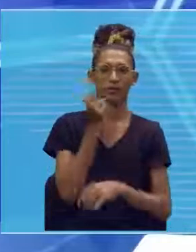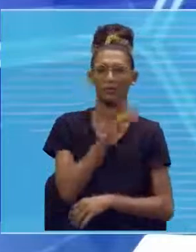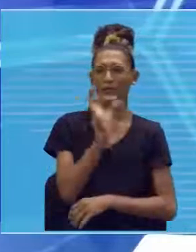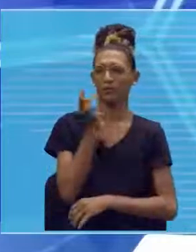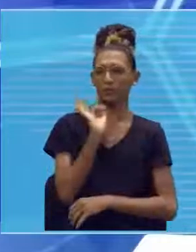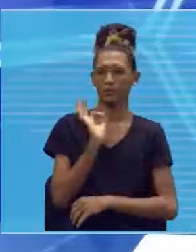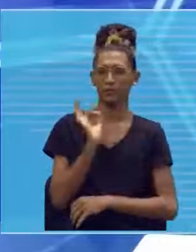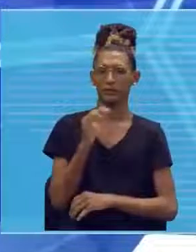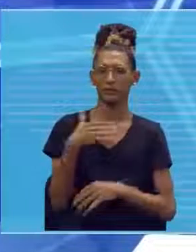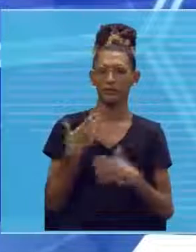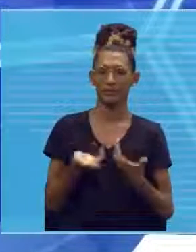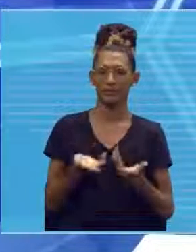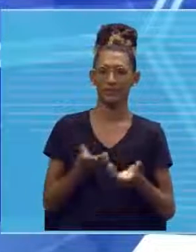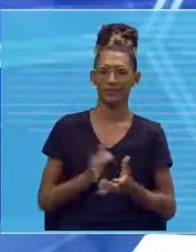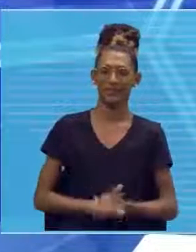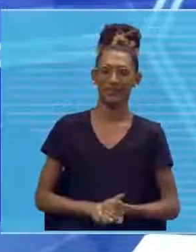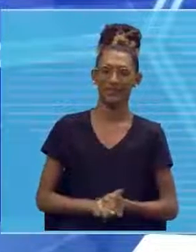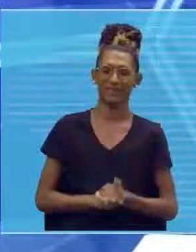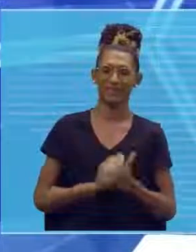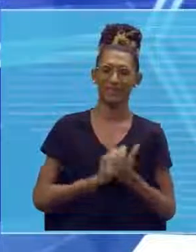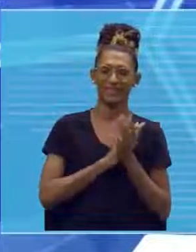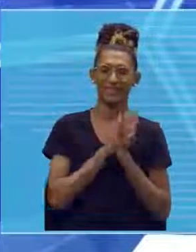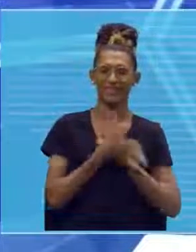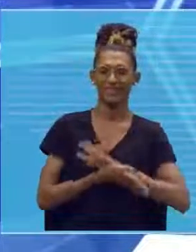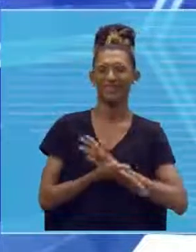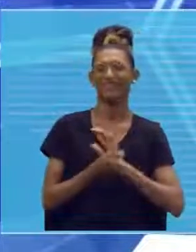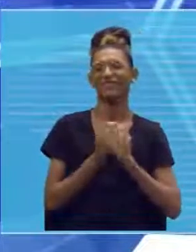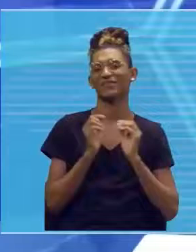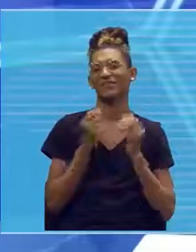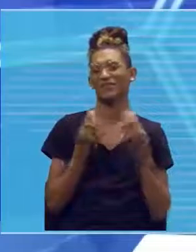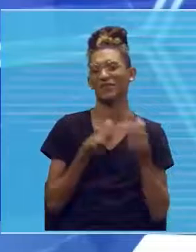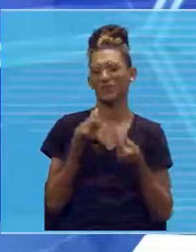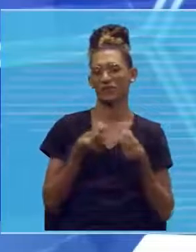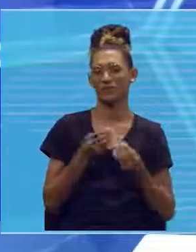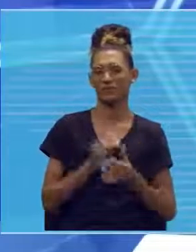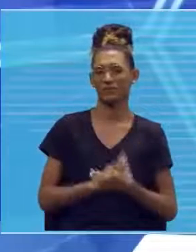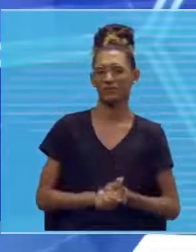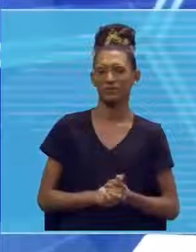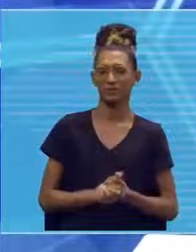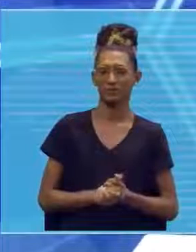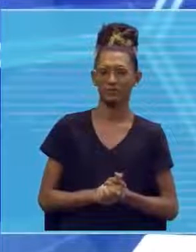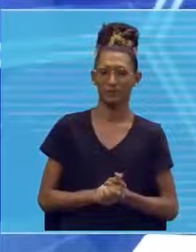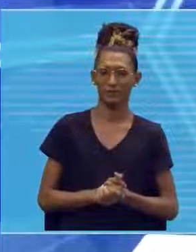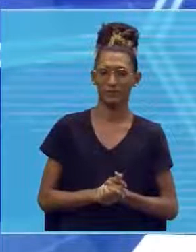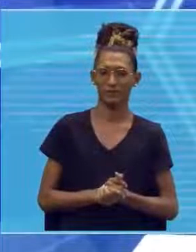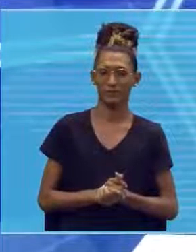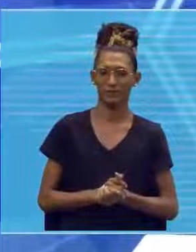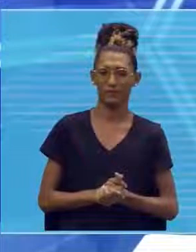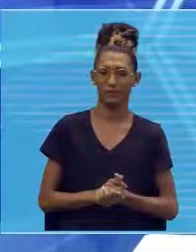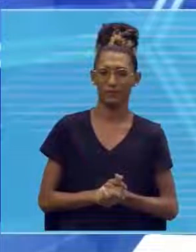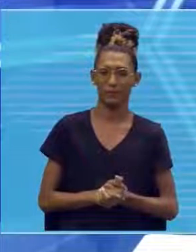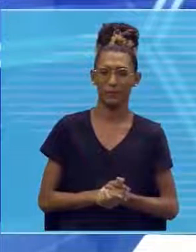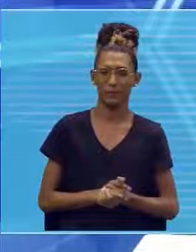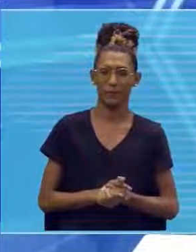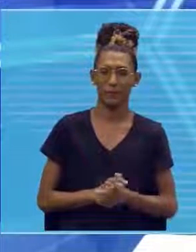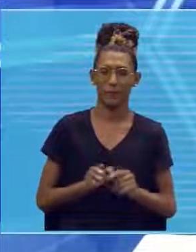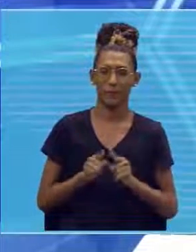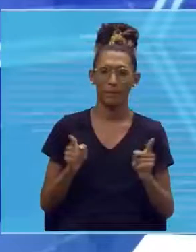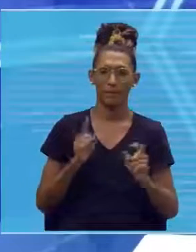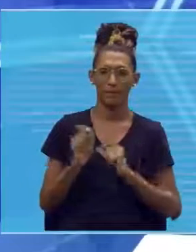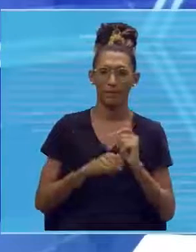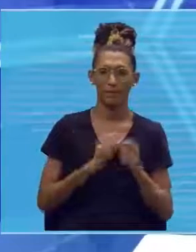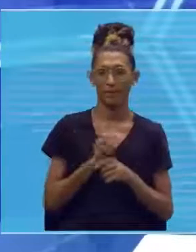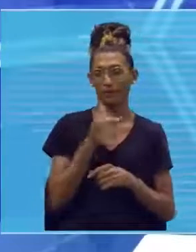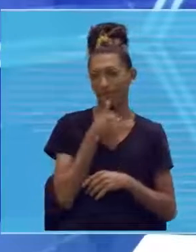quem dera a gente conseguisse destruir o racismo assim porque Para mim seria muito fácil né Seria maravilhoso mas